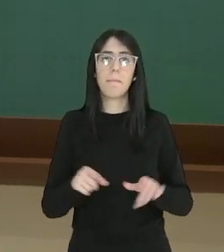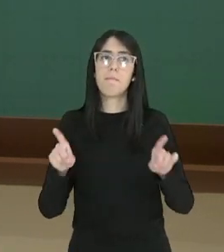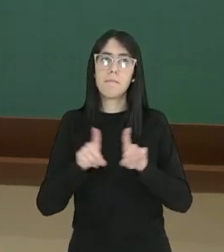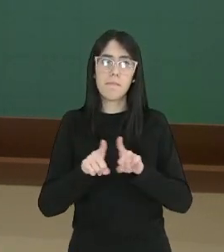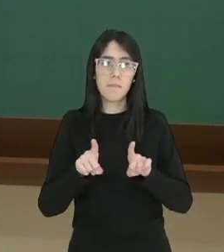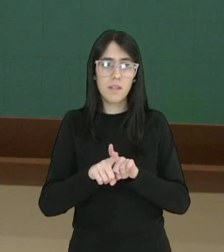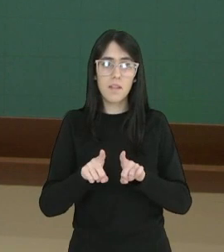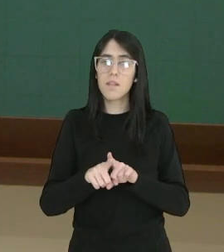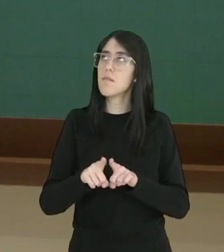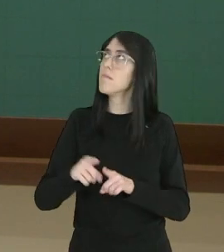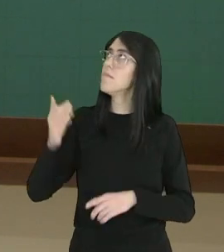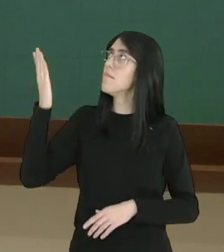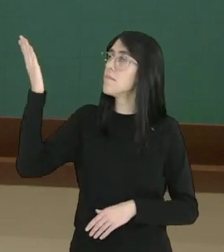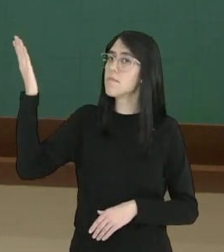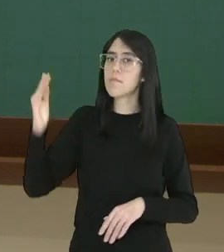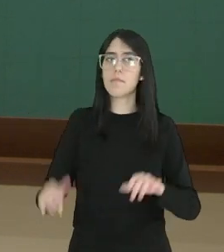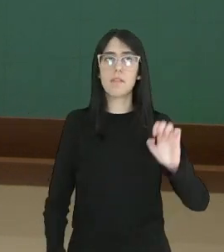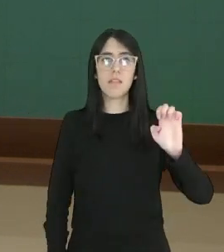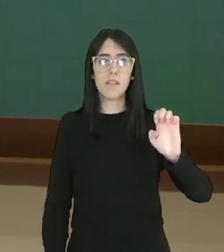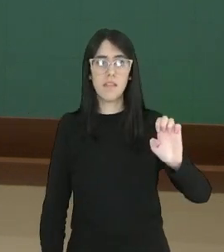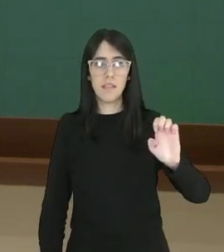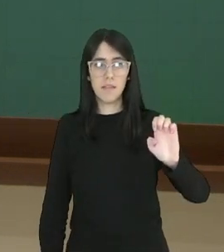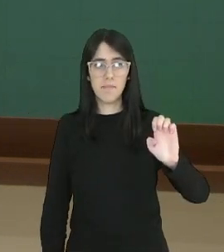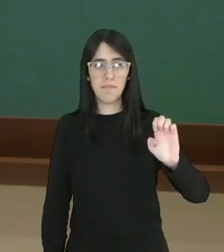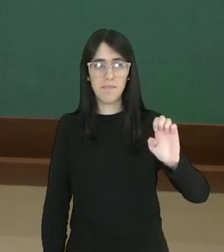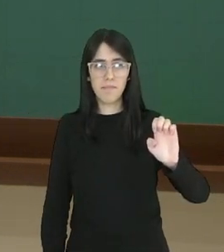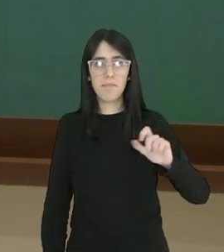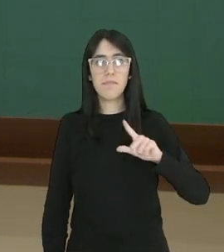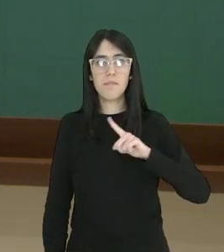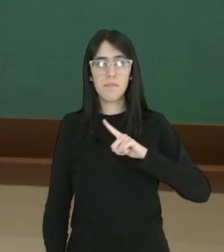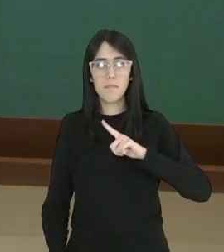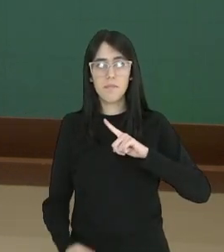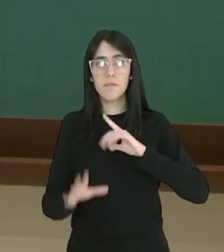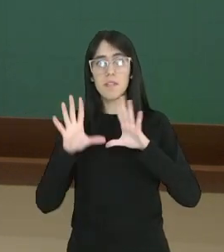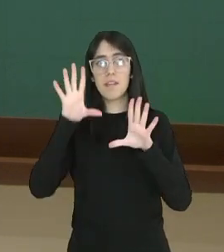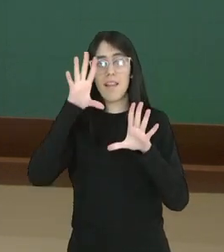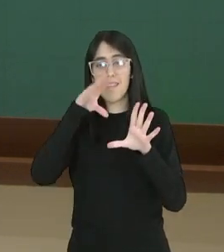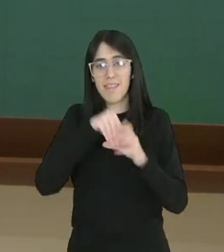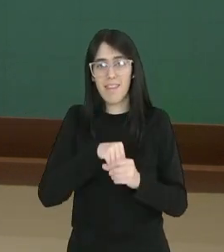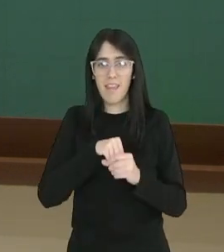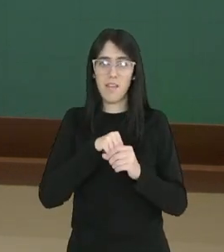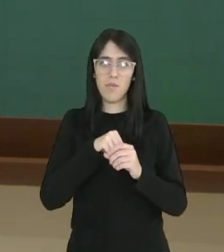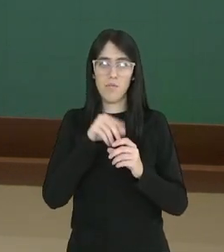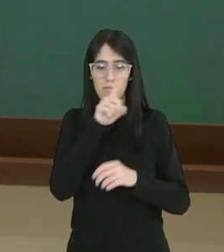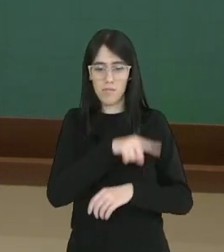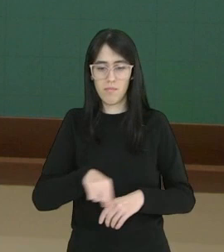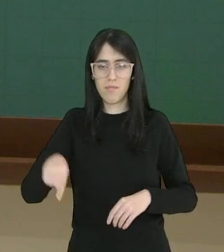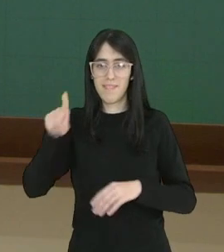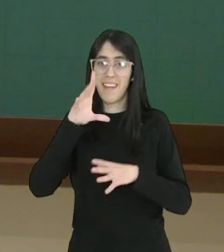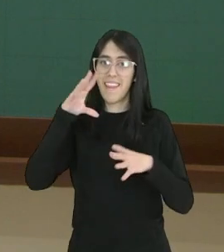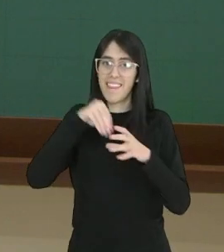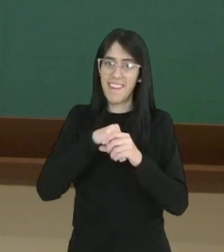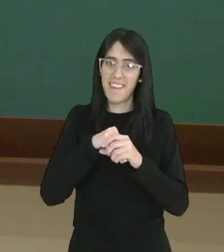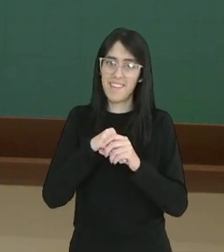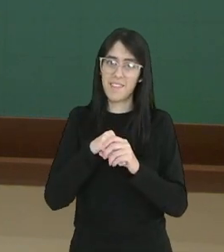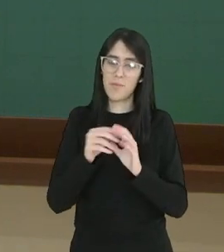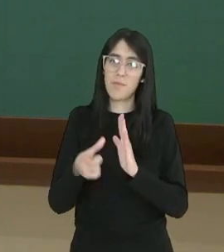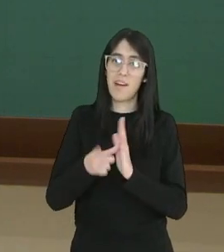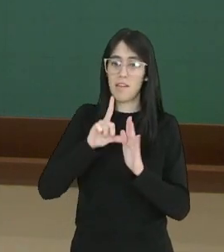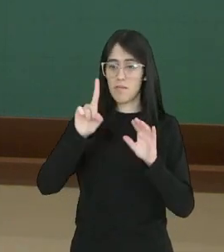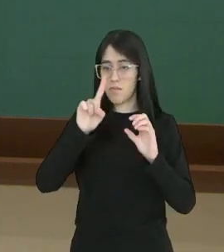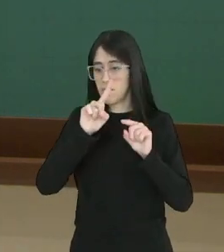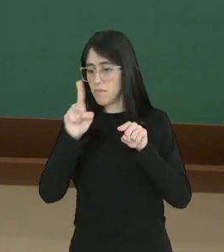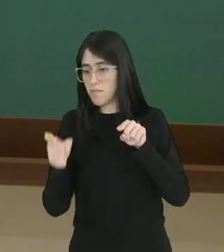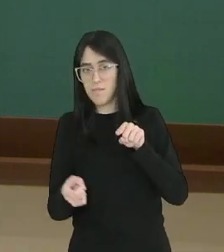ponto E. O ponto E está dentro da circunferência. Logo, a distância